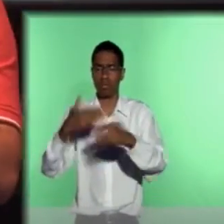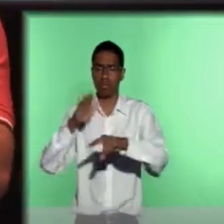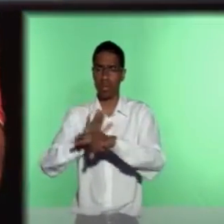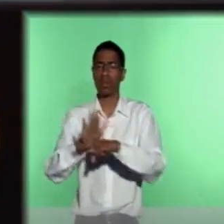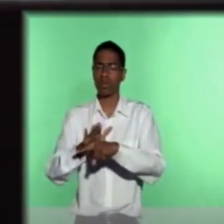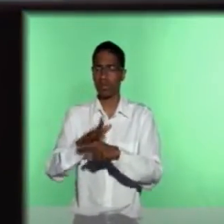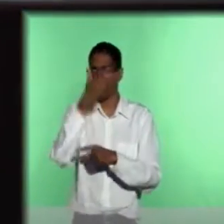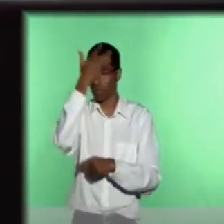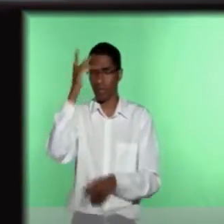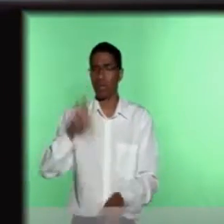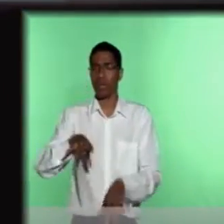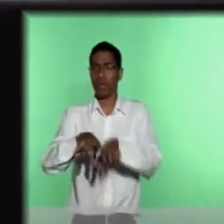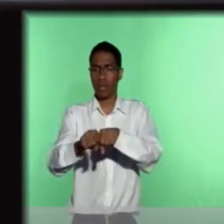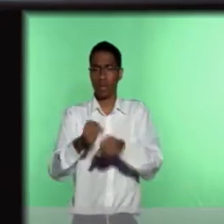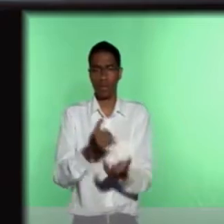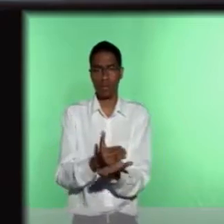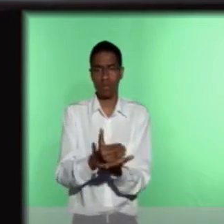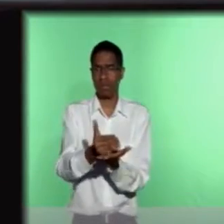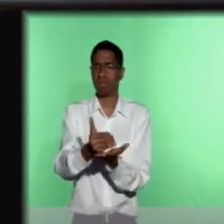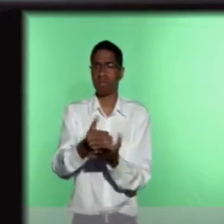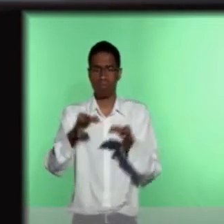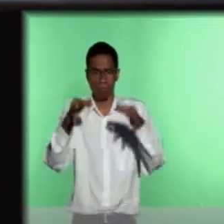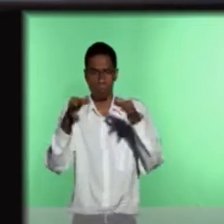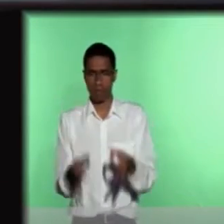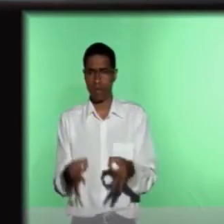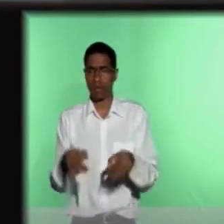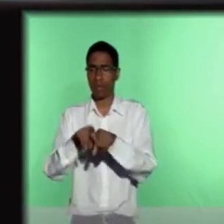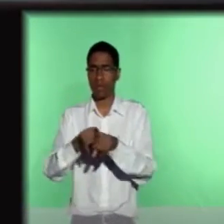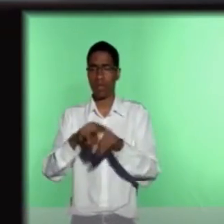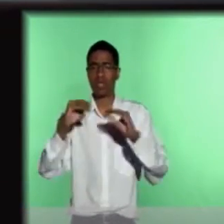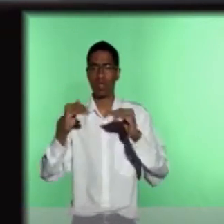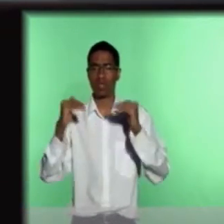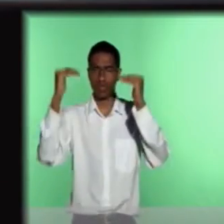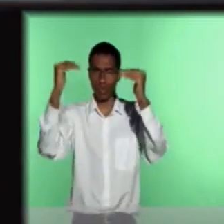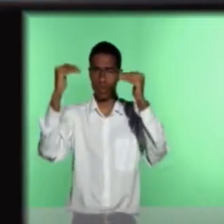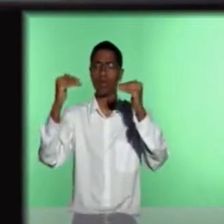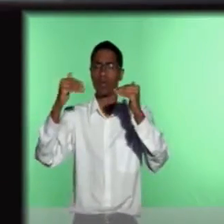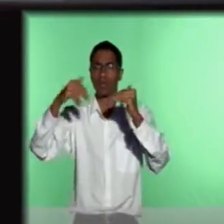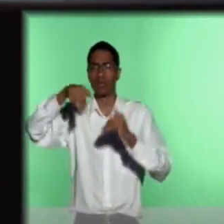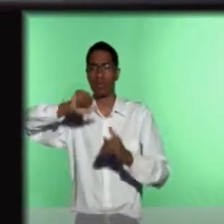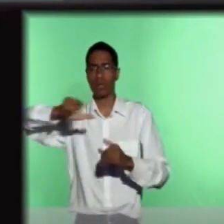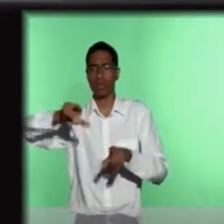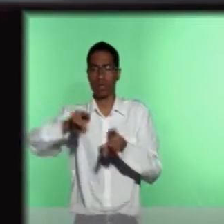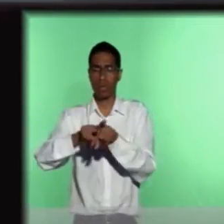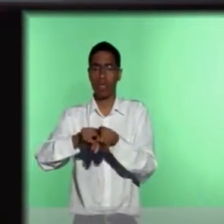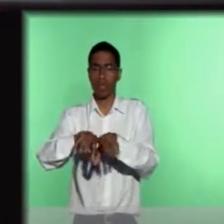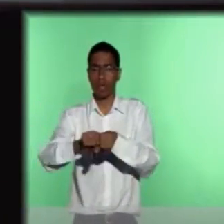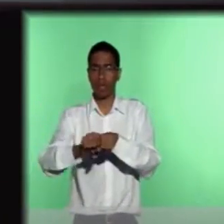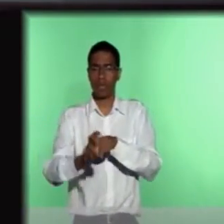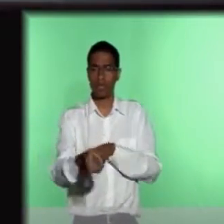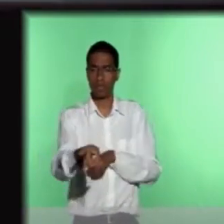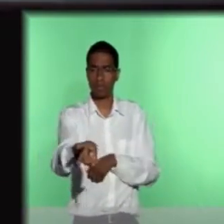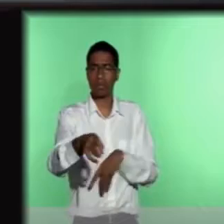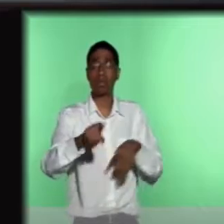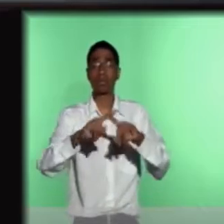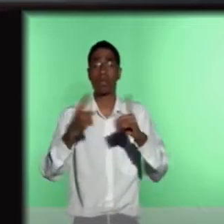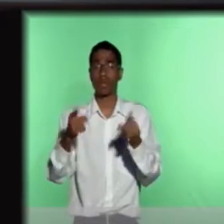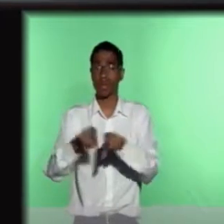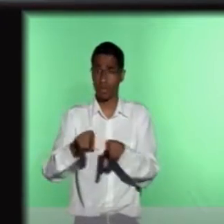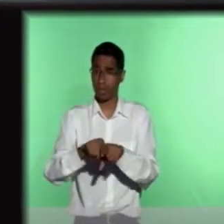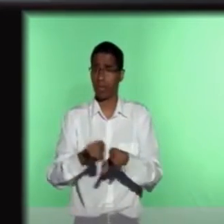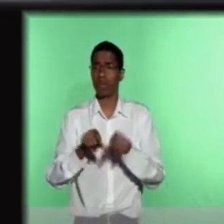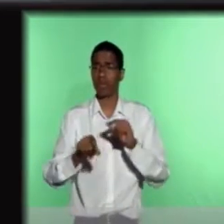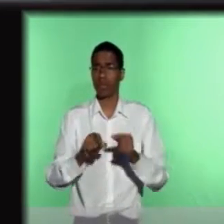né? Formação inicial, adequada, em nível superior, formação continuada e